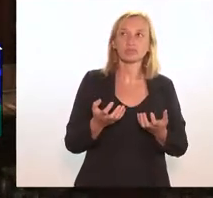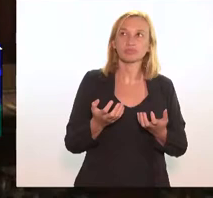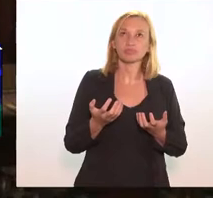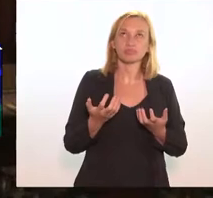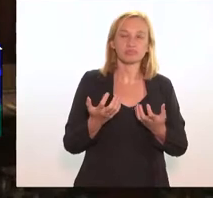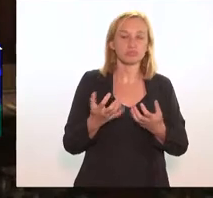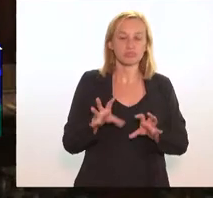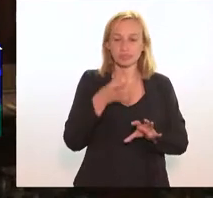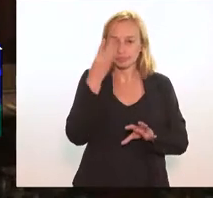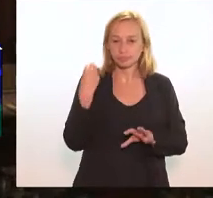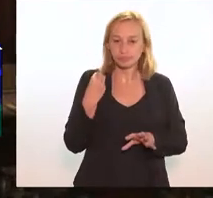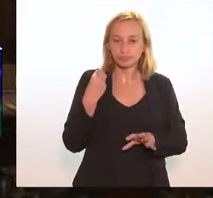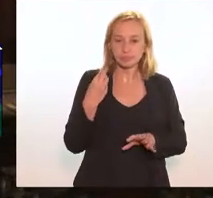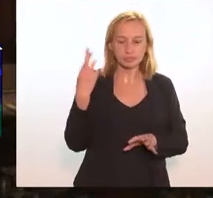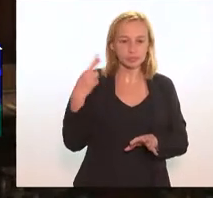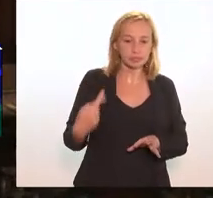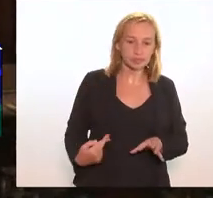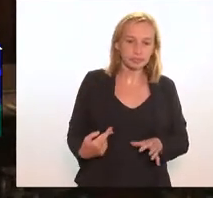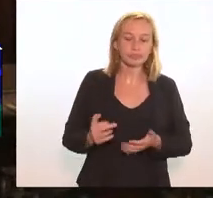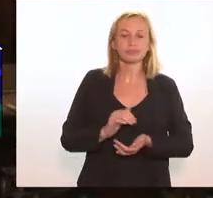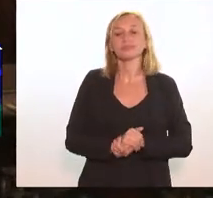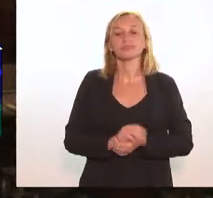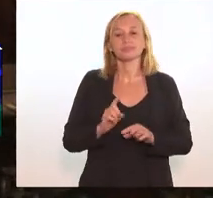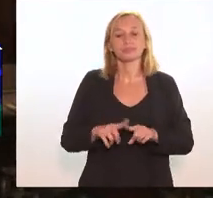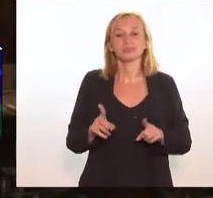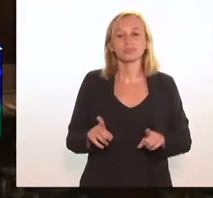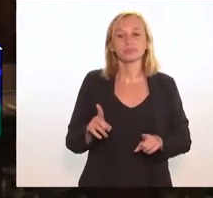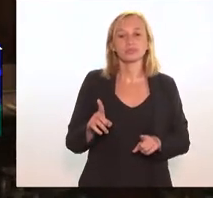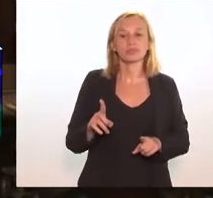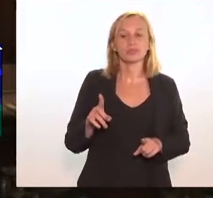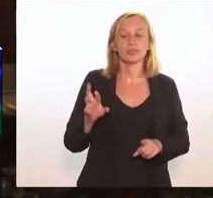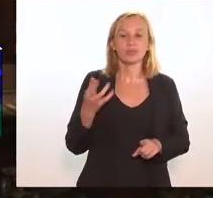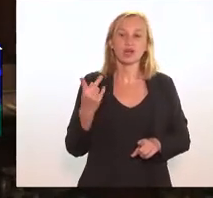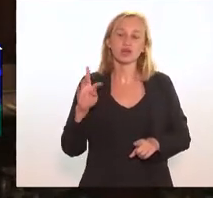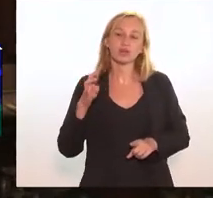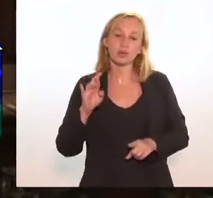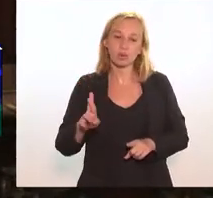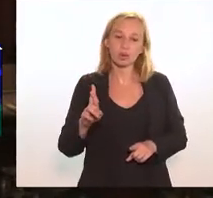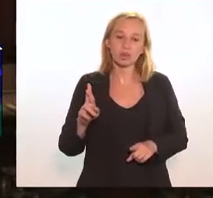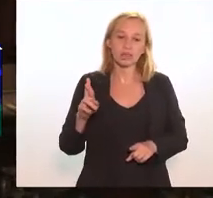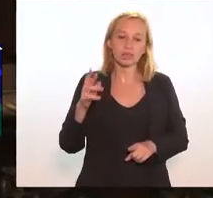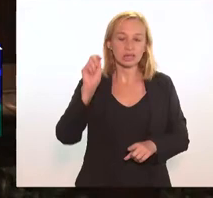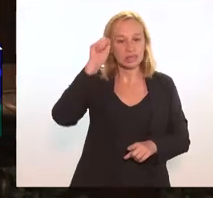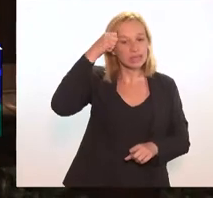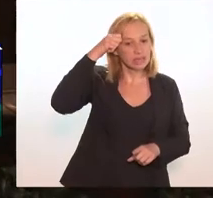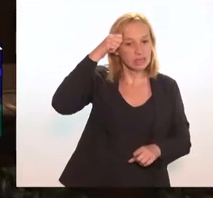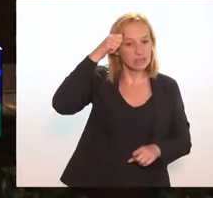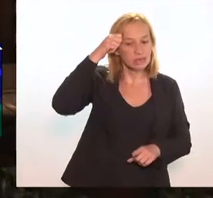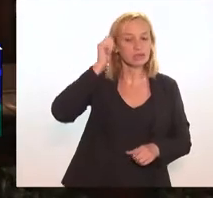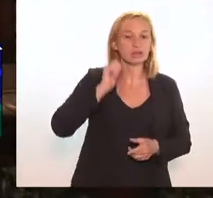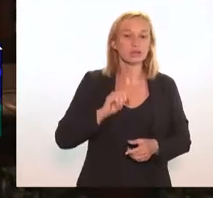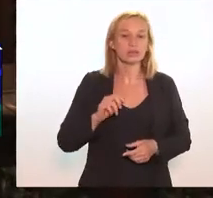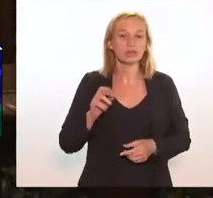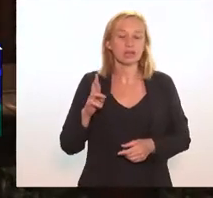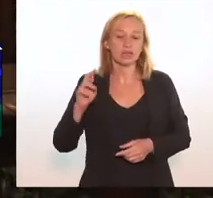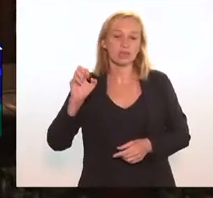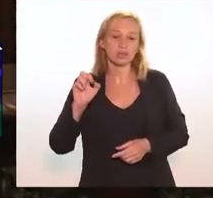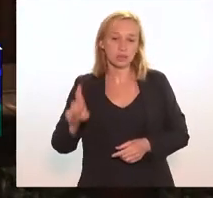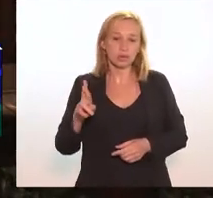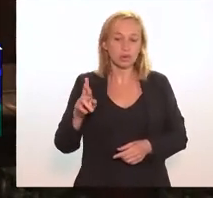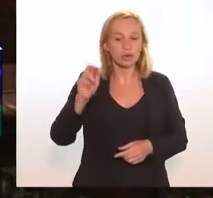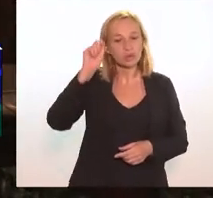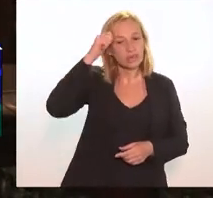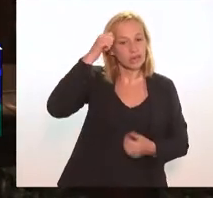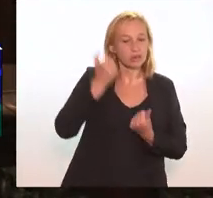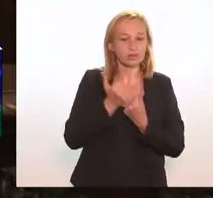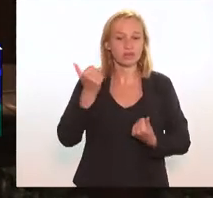passar barato isso, Renata, porque tem um simbolismo, uma reitora negra para e um vice-reitor, uma reitora negra e um vice-reitor negro. Isso